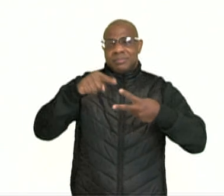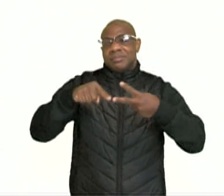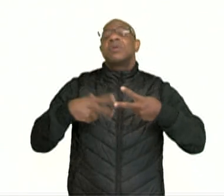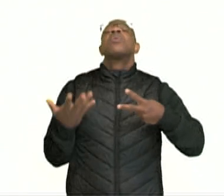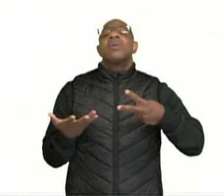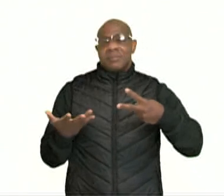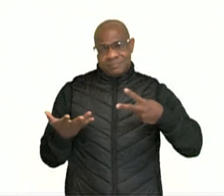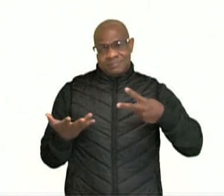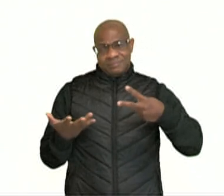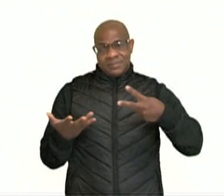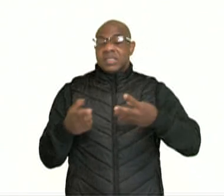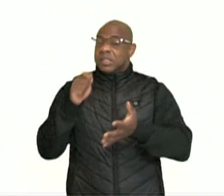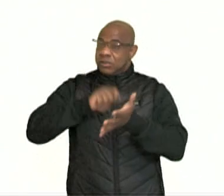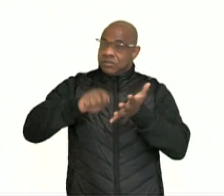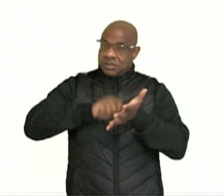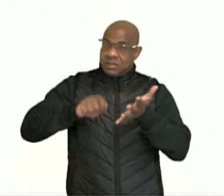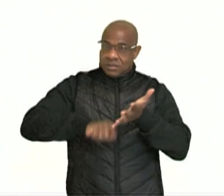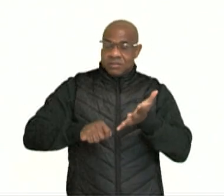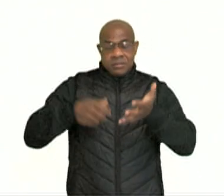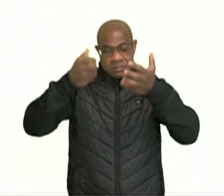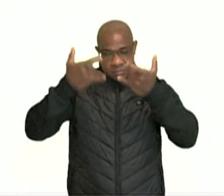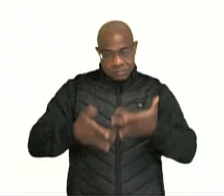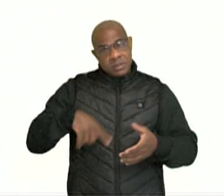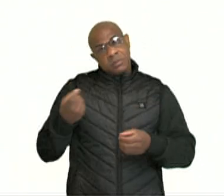seu caderno e eu já retorno.